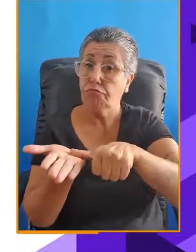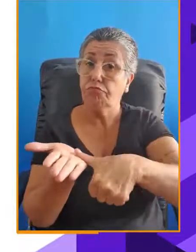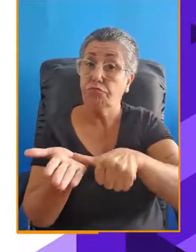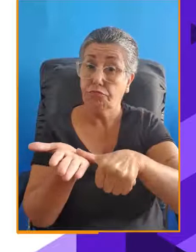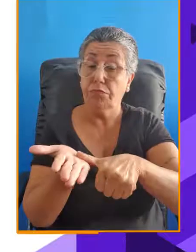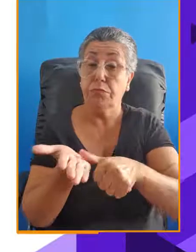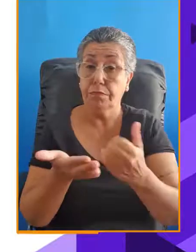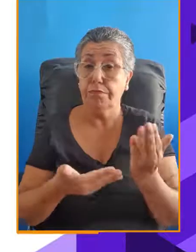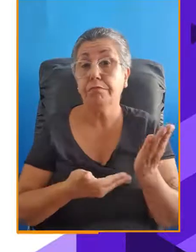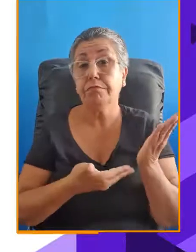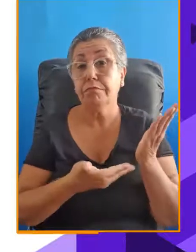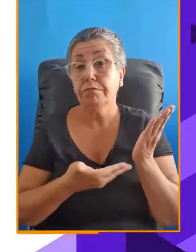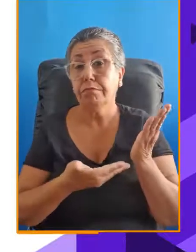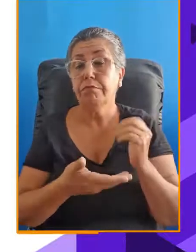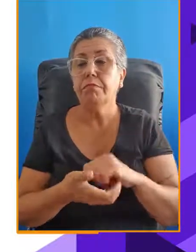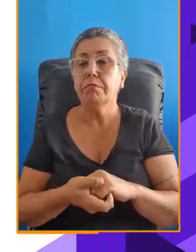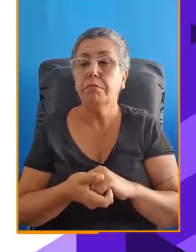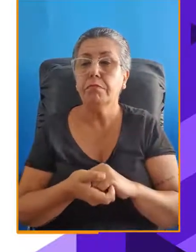impressão digital,